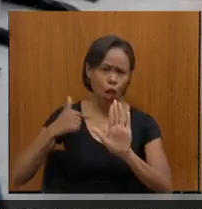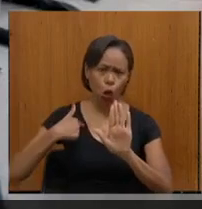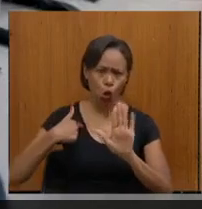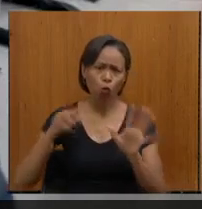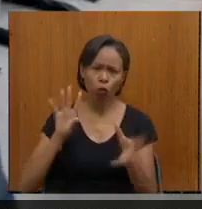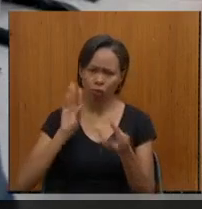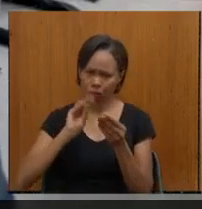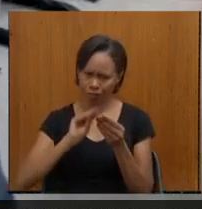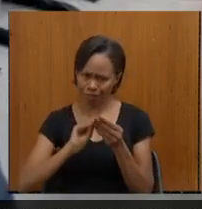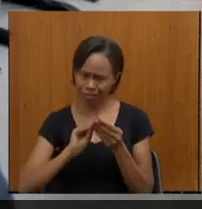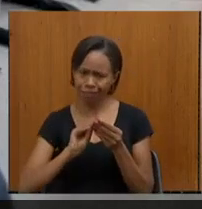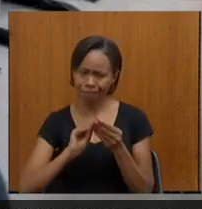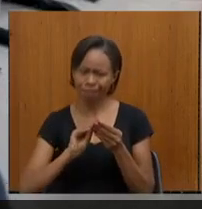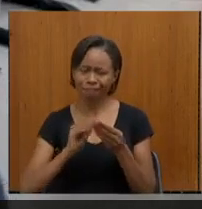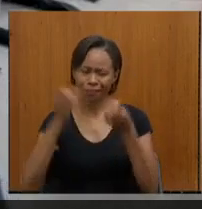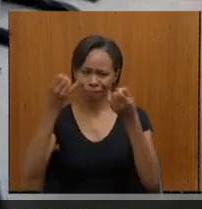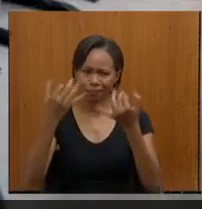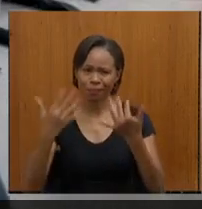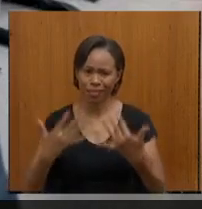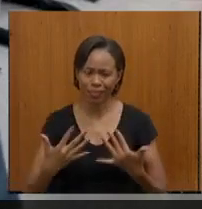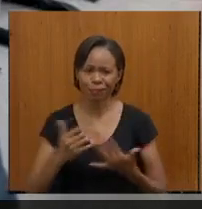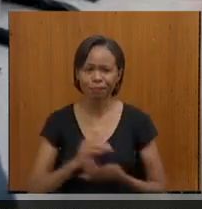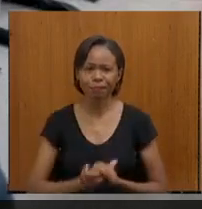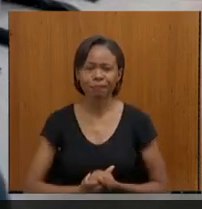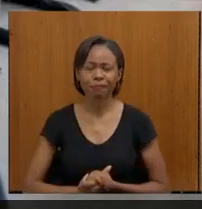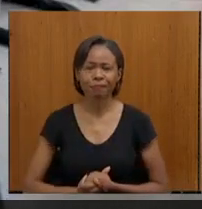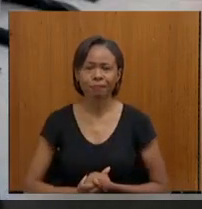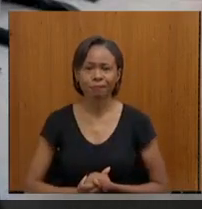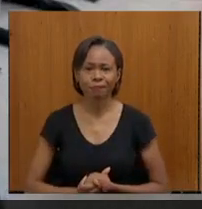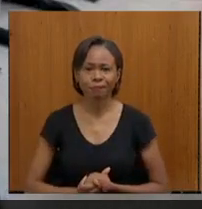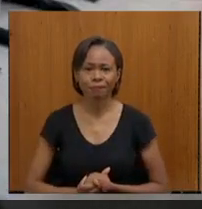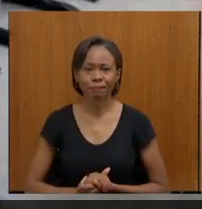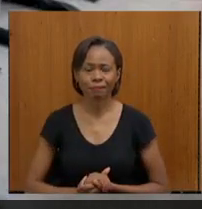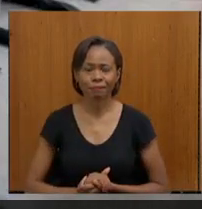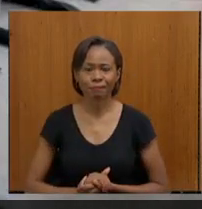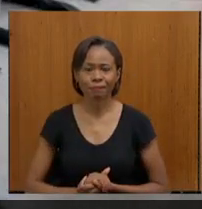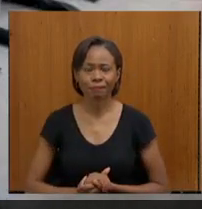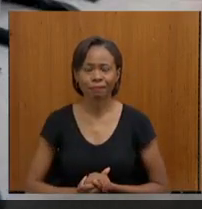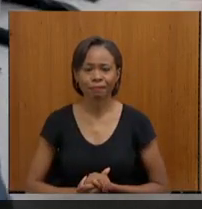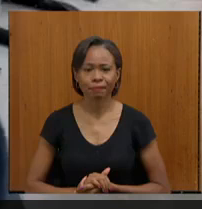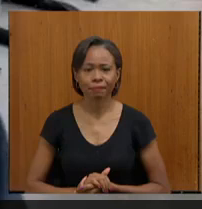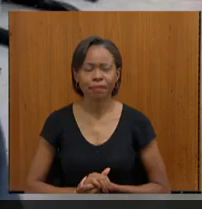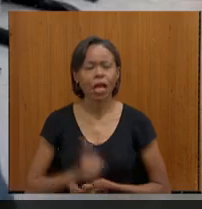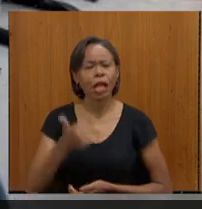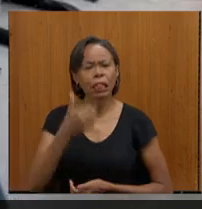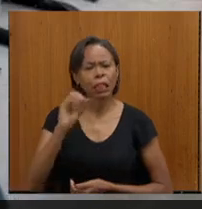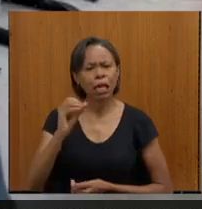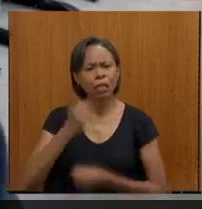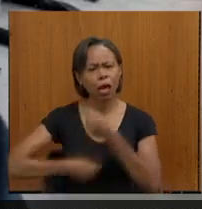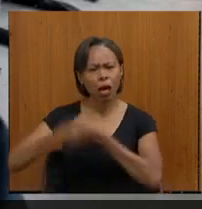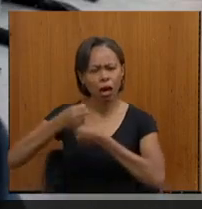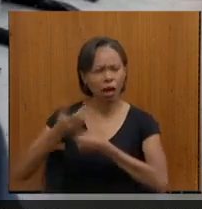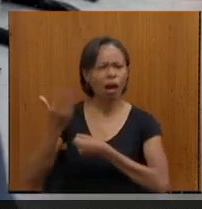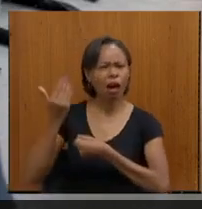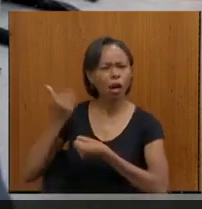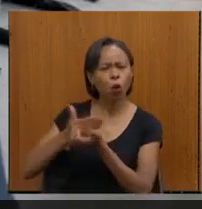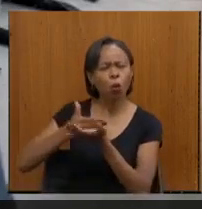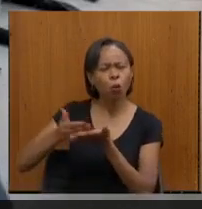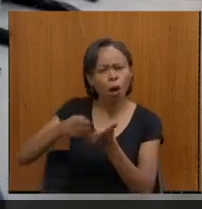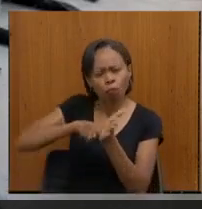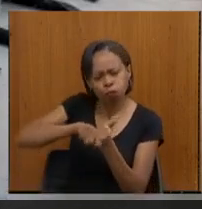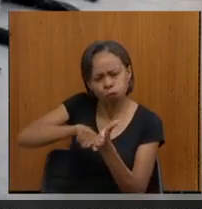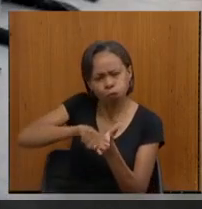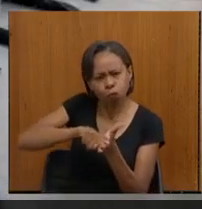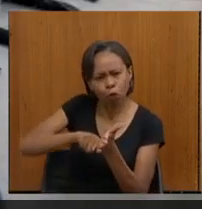é em palavras aqui mas estamos aqui vou destacar que as irmãs eram de começou a fazer isso a nossa casa quando a investigação e desenvolvimento